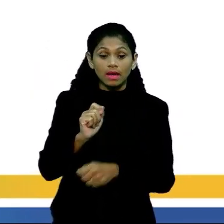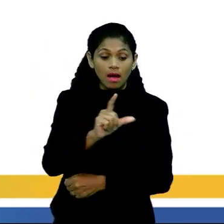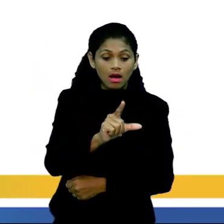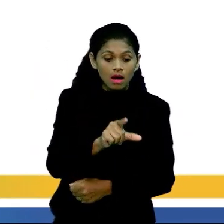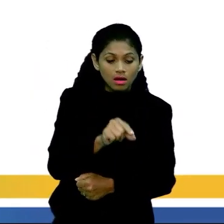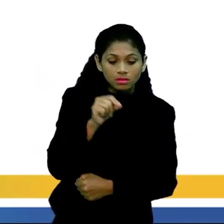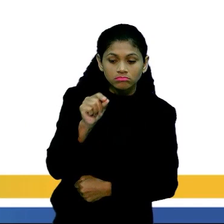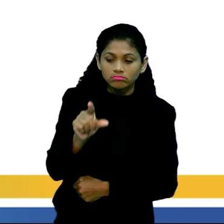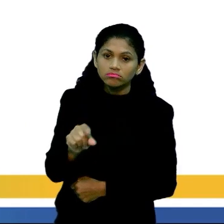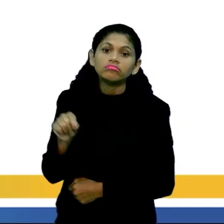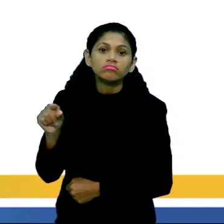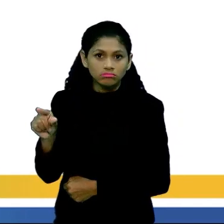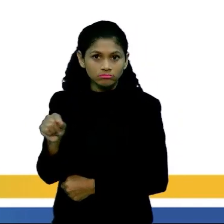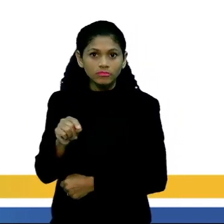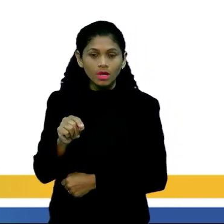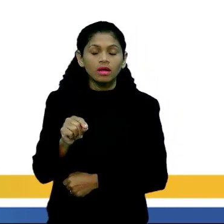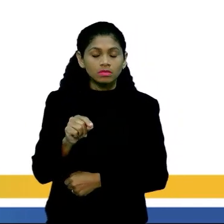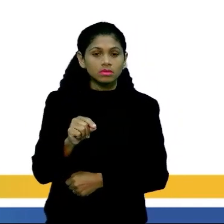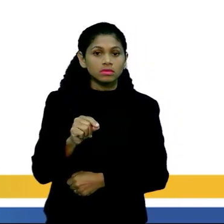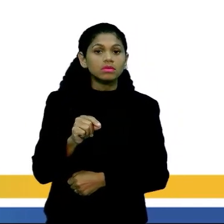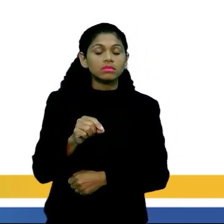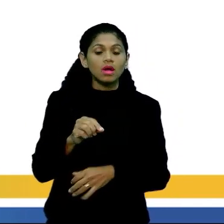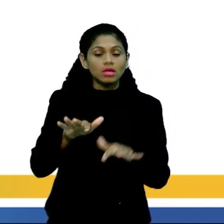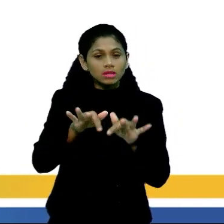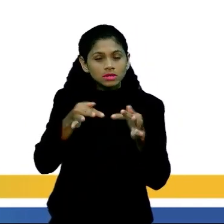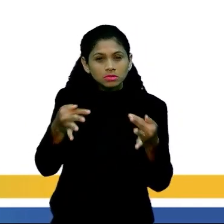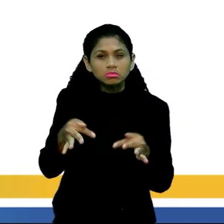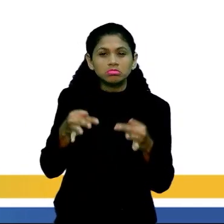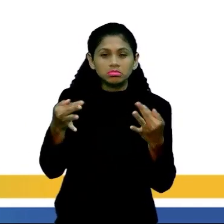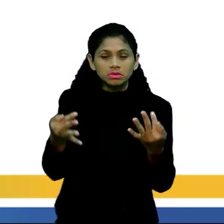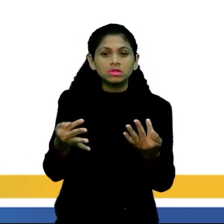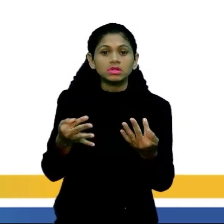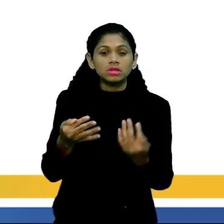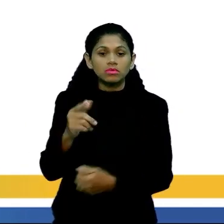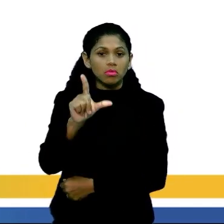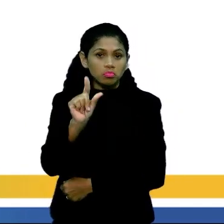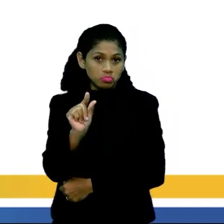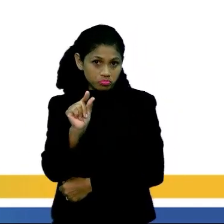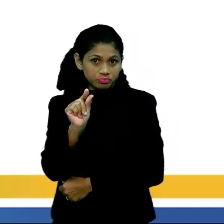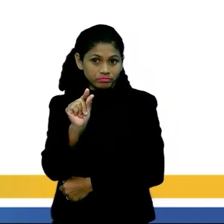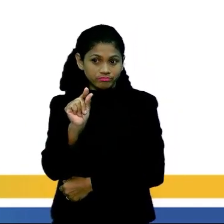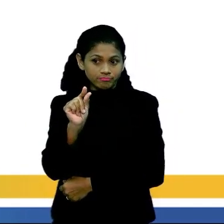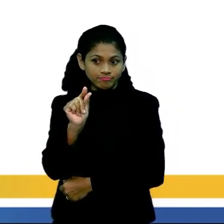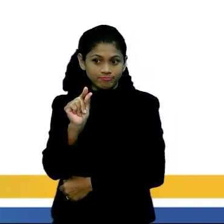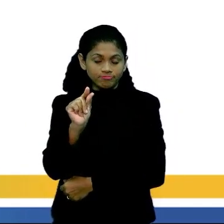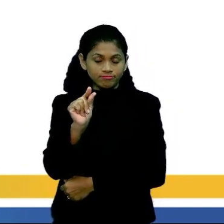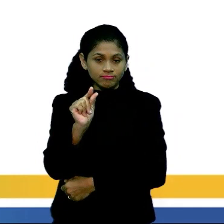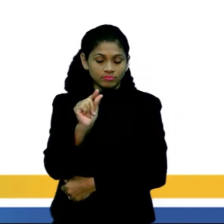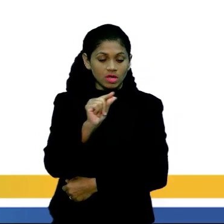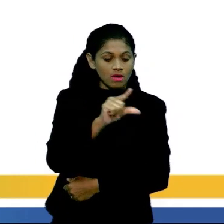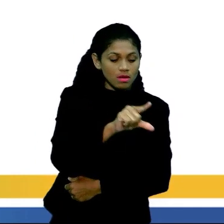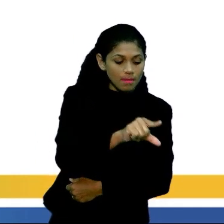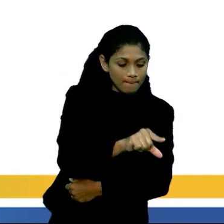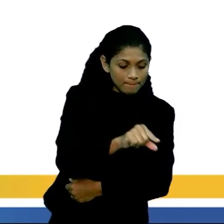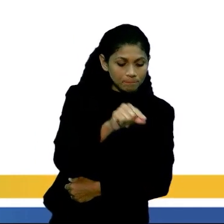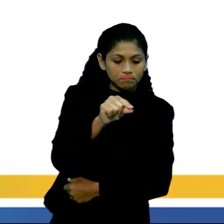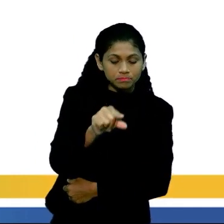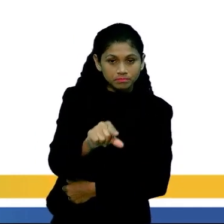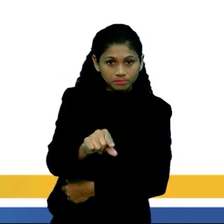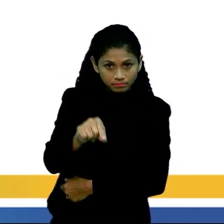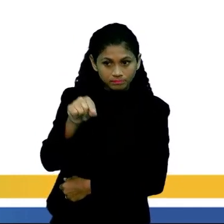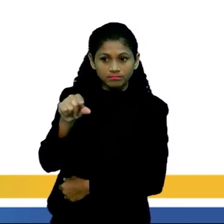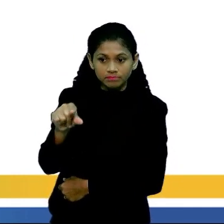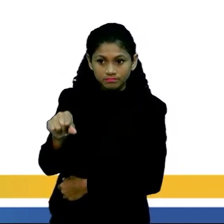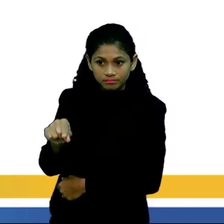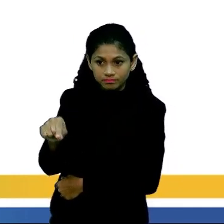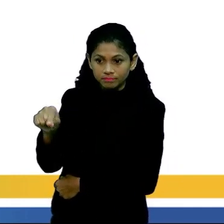método muito simples. É você realmente fazer um movimento de pinça com as mãos ou com a ajuda de algum aparelho, e aí esse